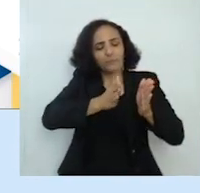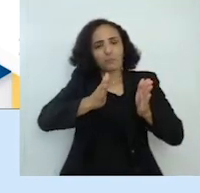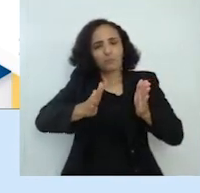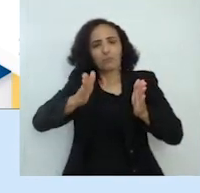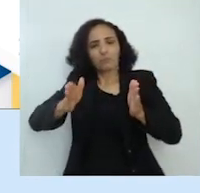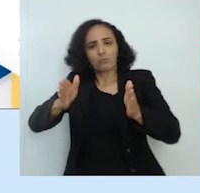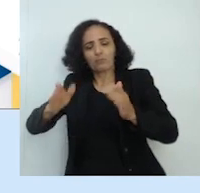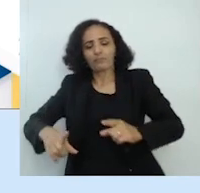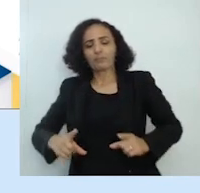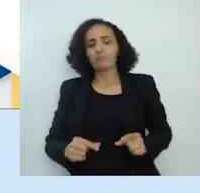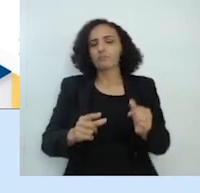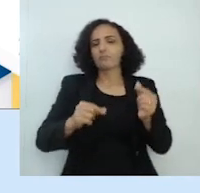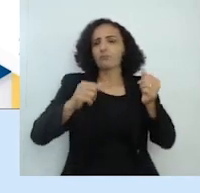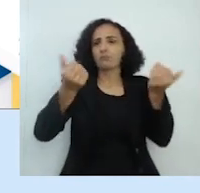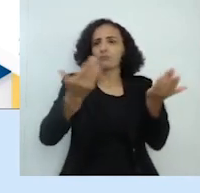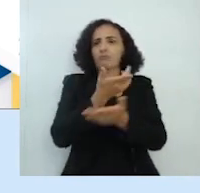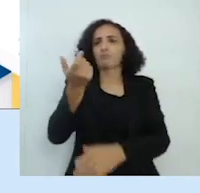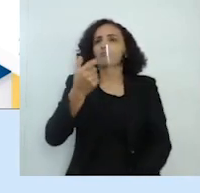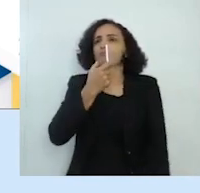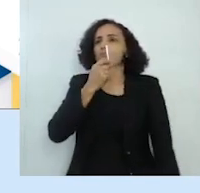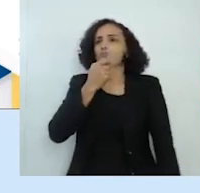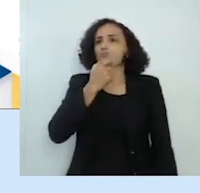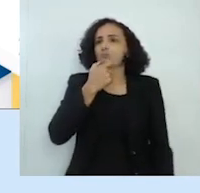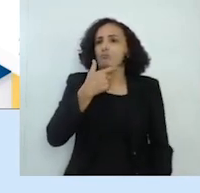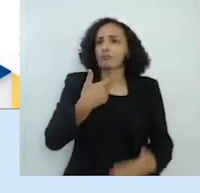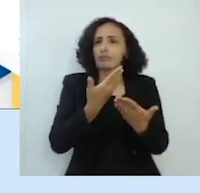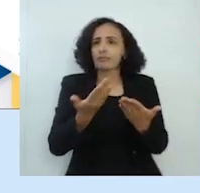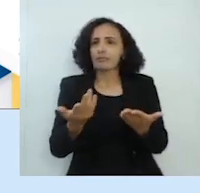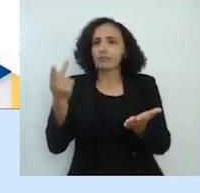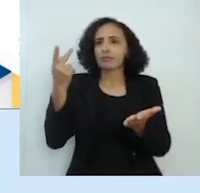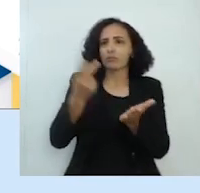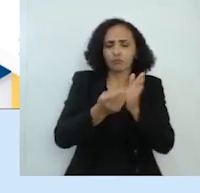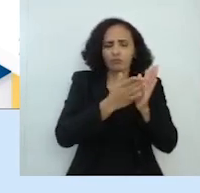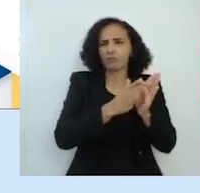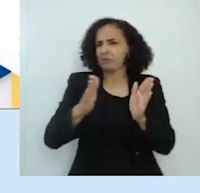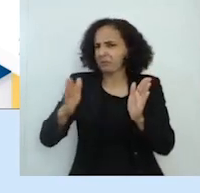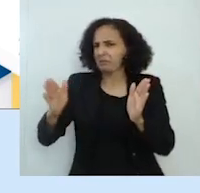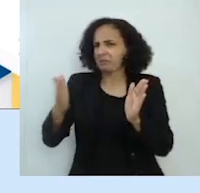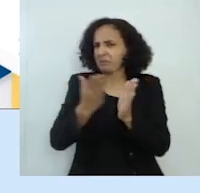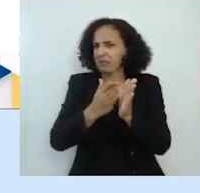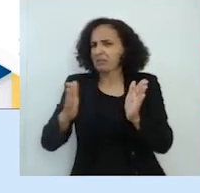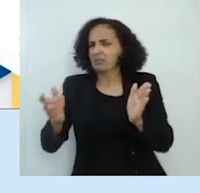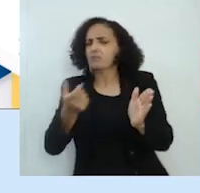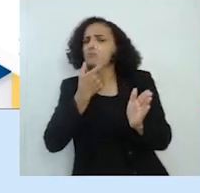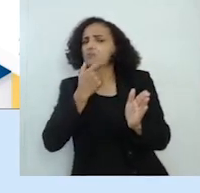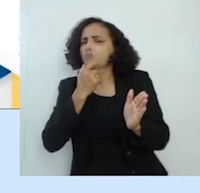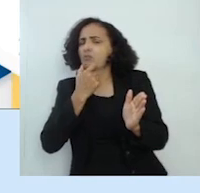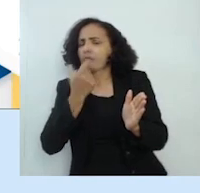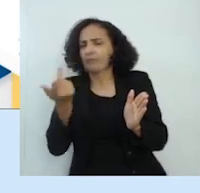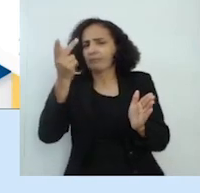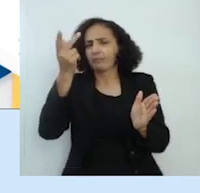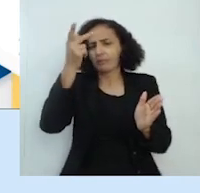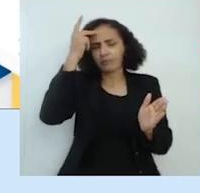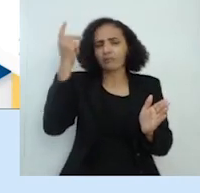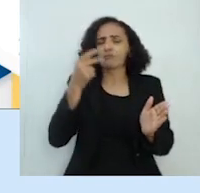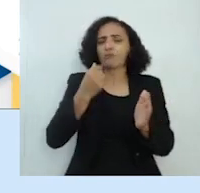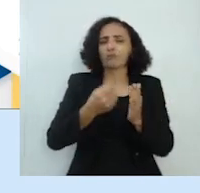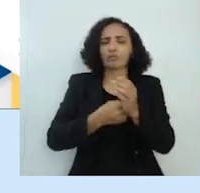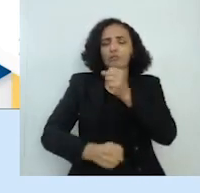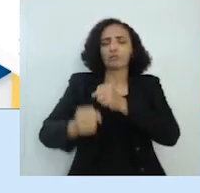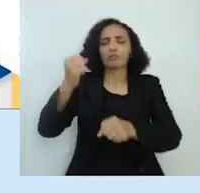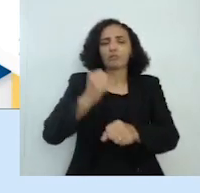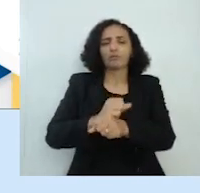capitalista foi um inglês chamado John Locke. Um nomezinho bonitinho, né? John Locke. 1632